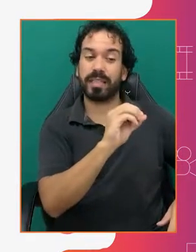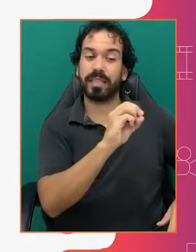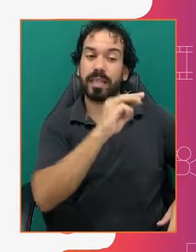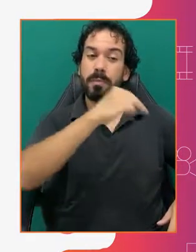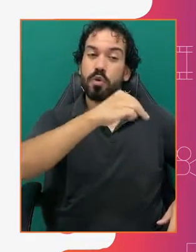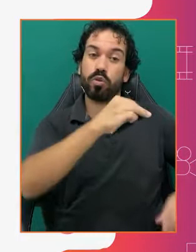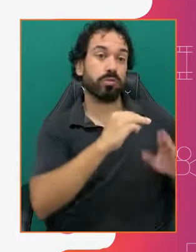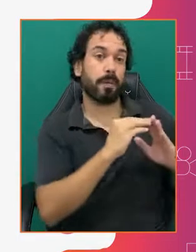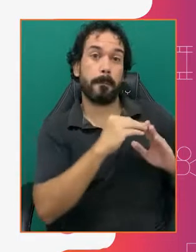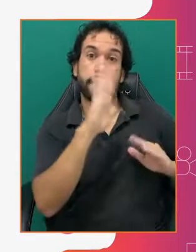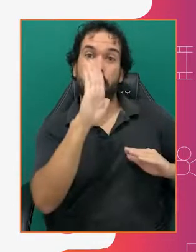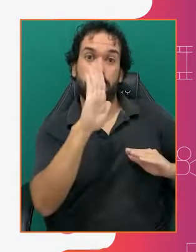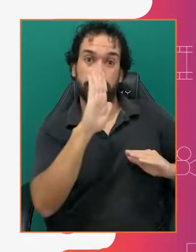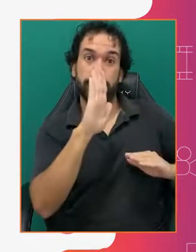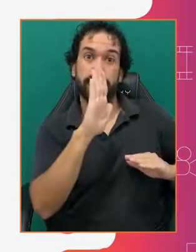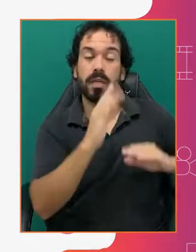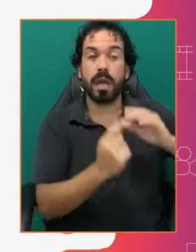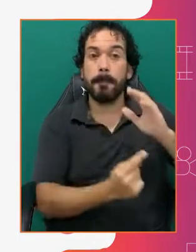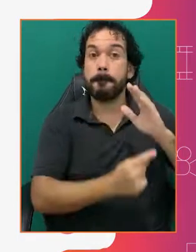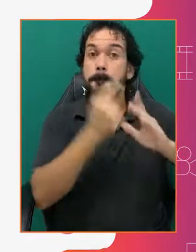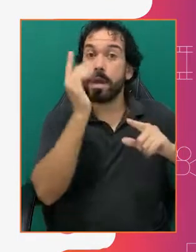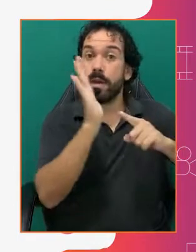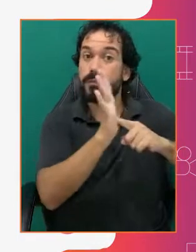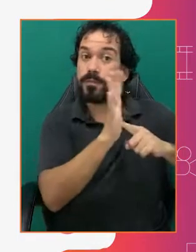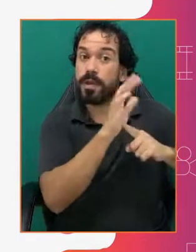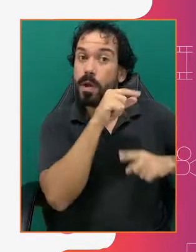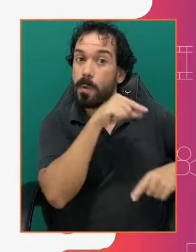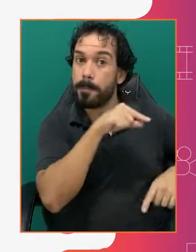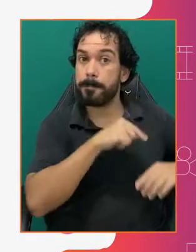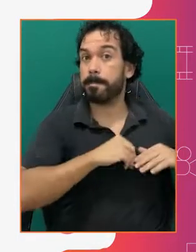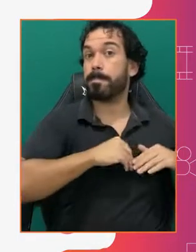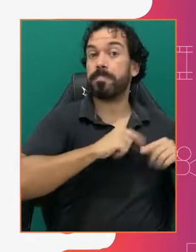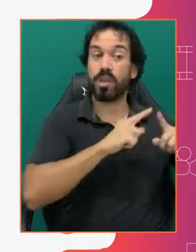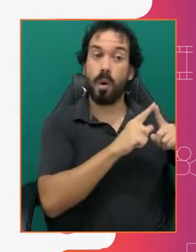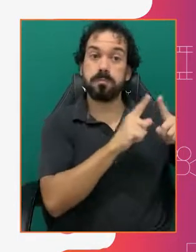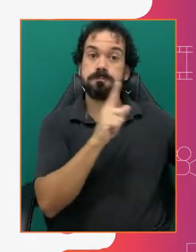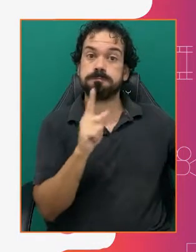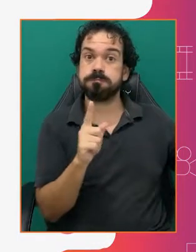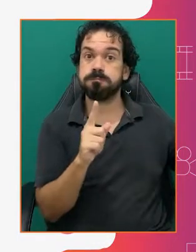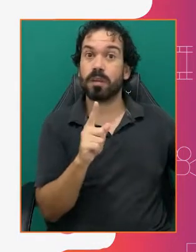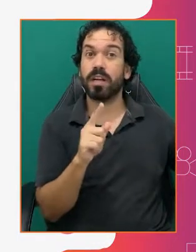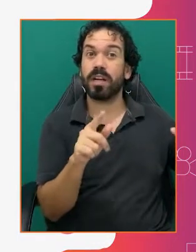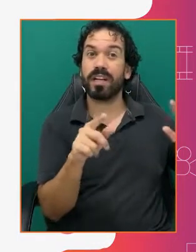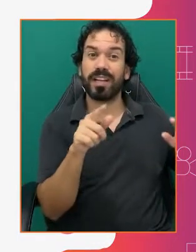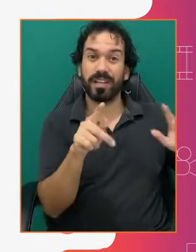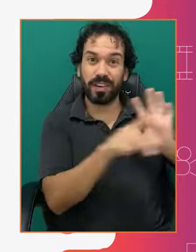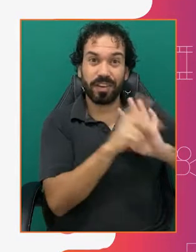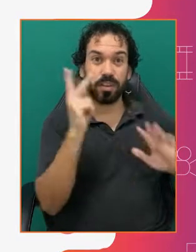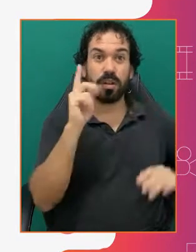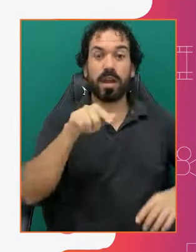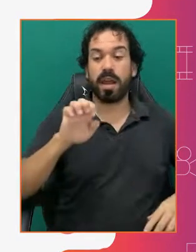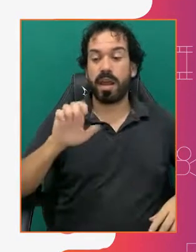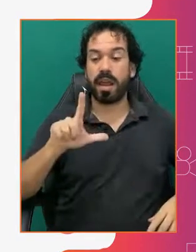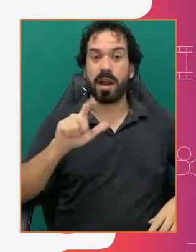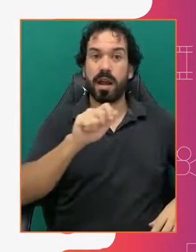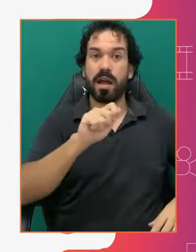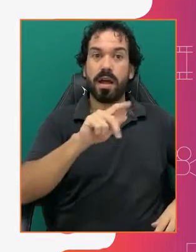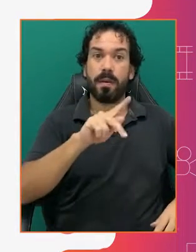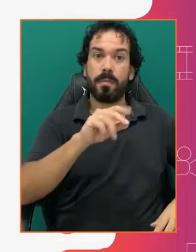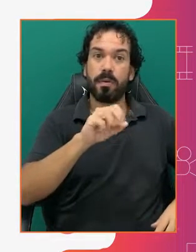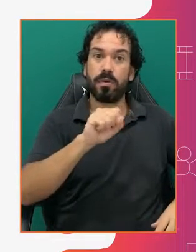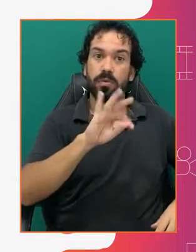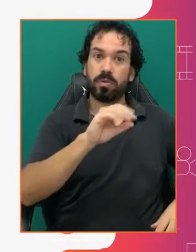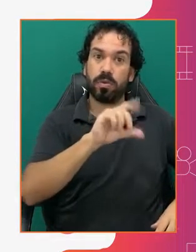hora. O primeiro longa animado da história é o filme El Apóstolo,